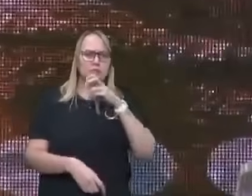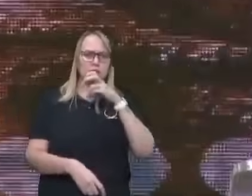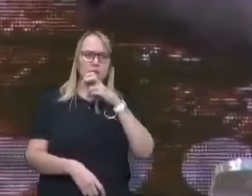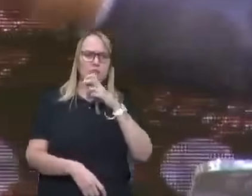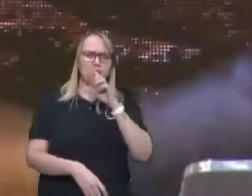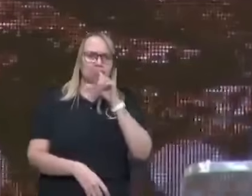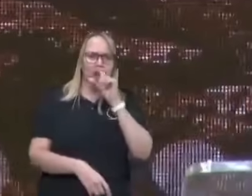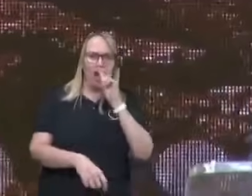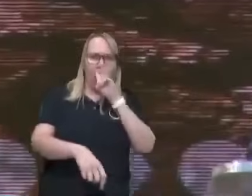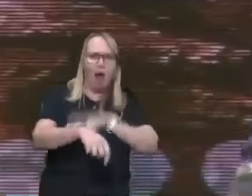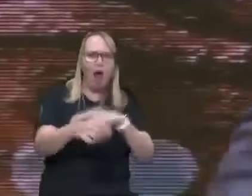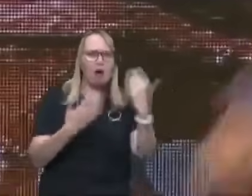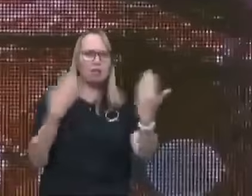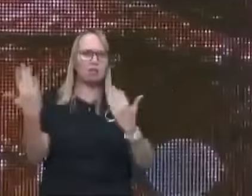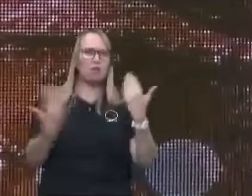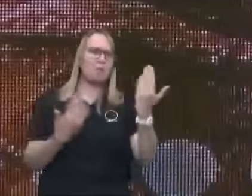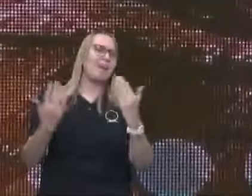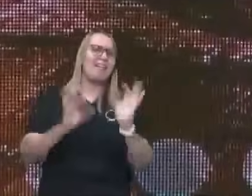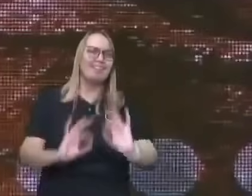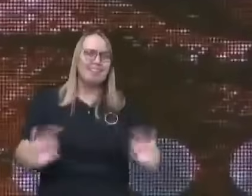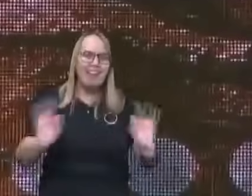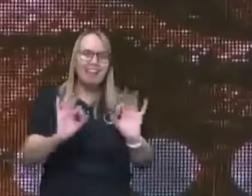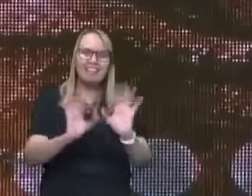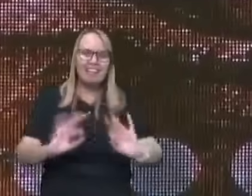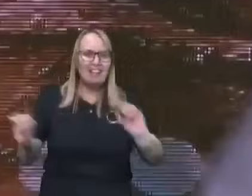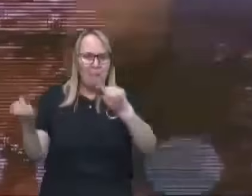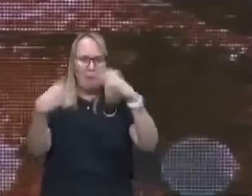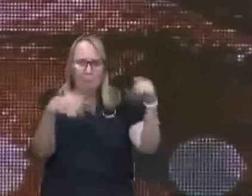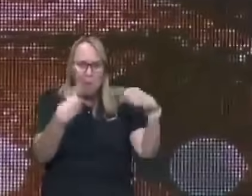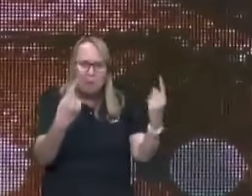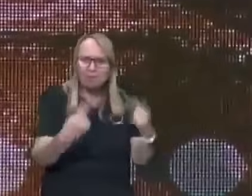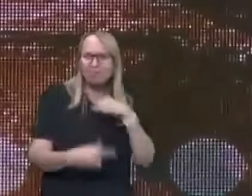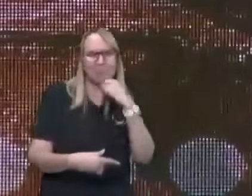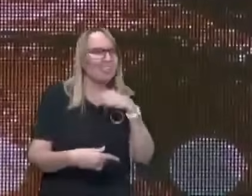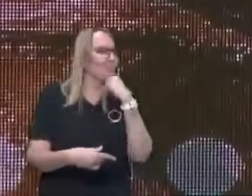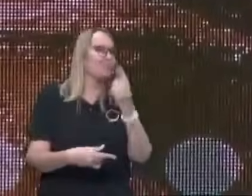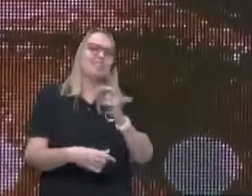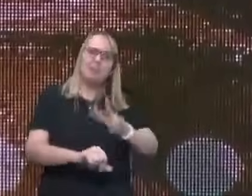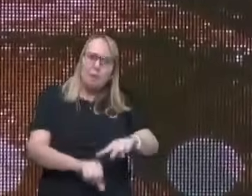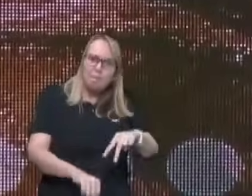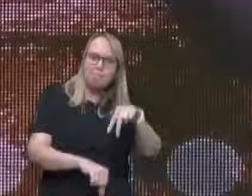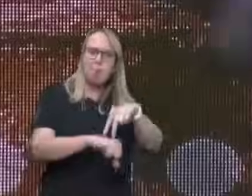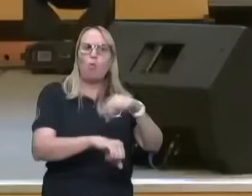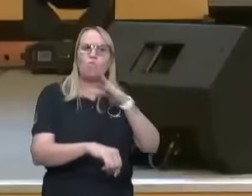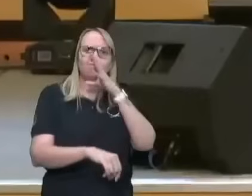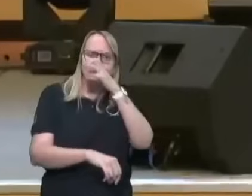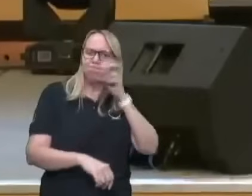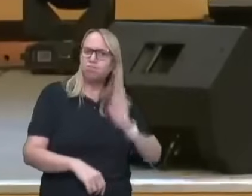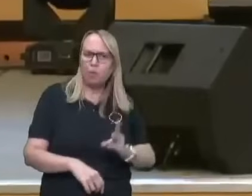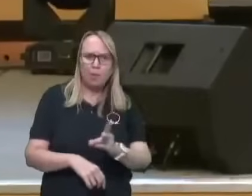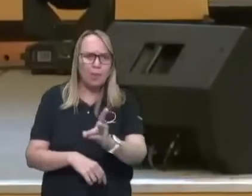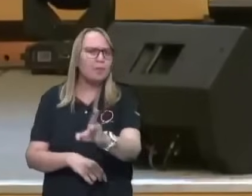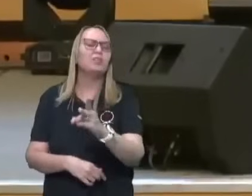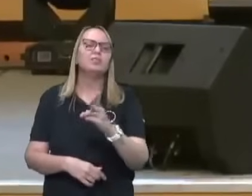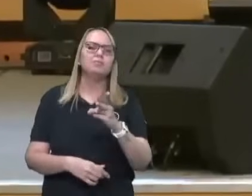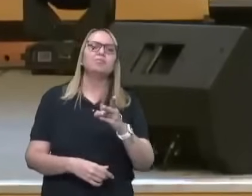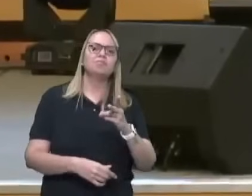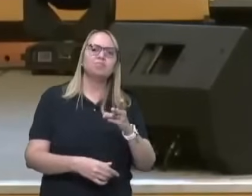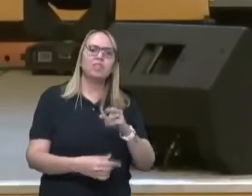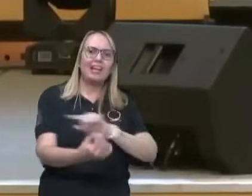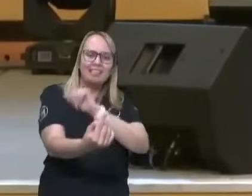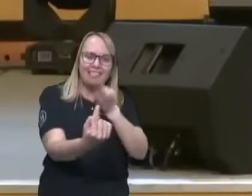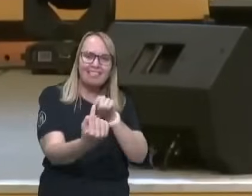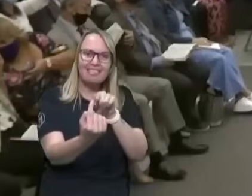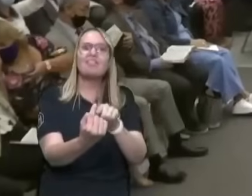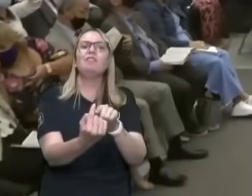nada, absolutamente nada vai minar você. Você vai seguir em frente até o lugar da